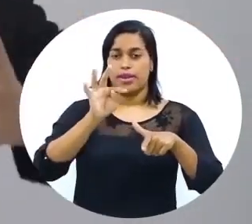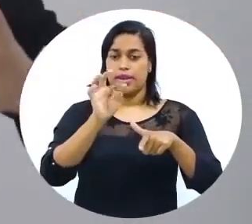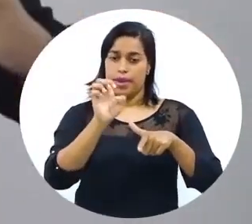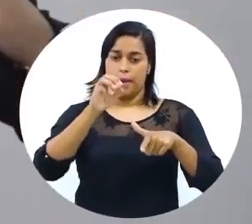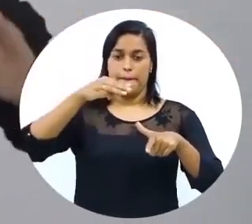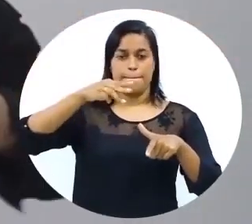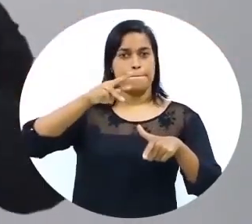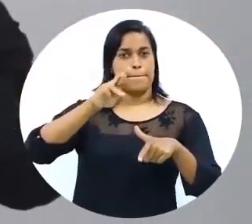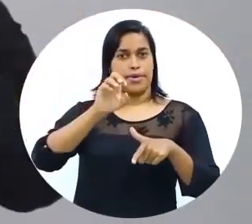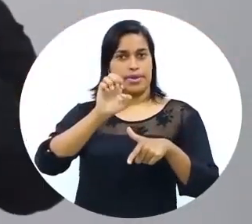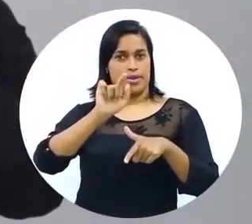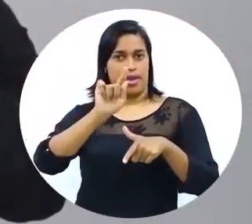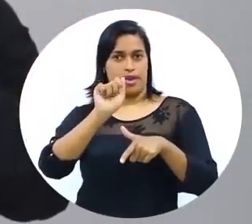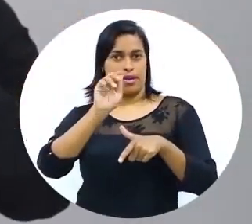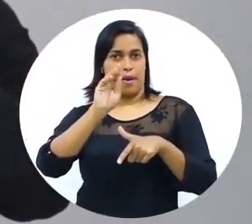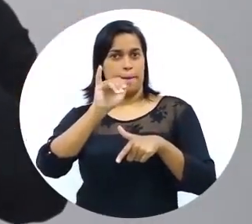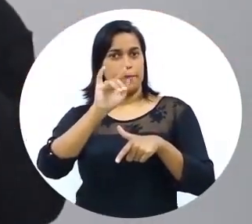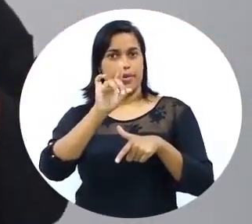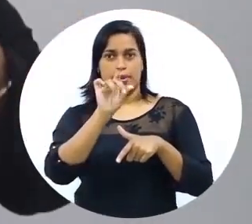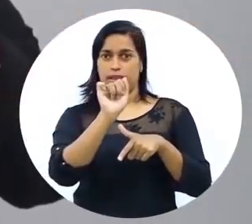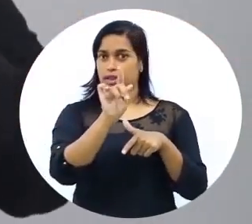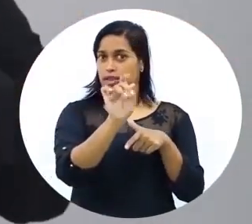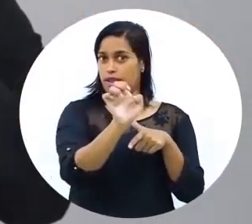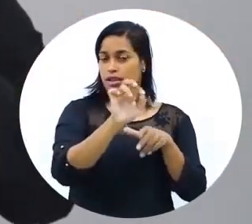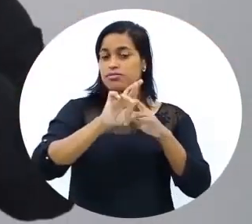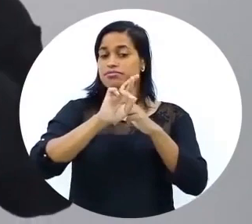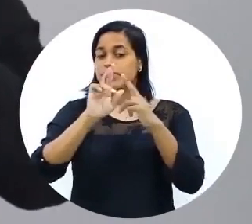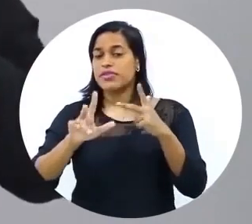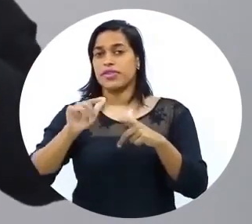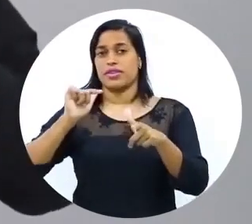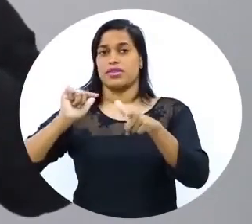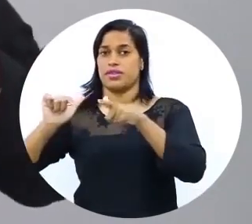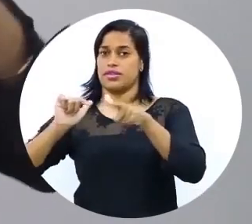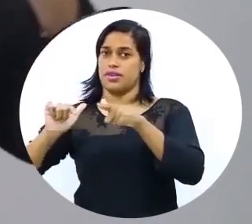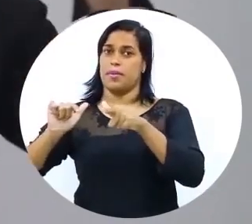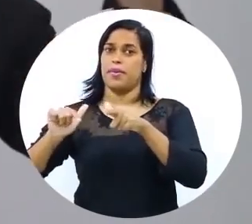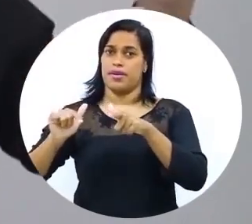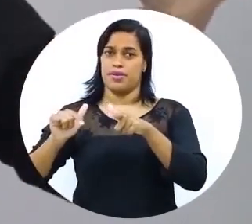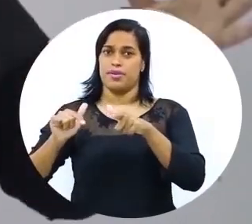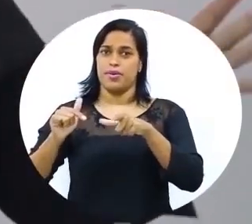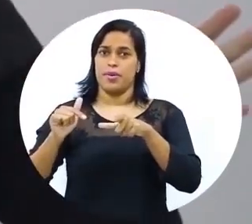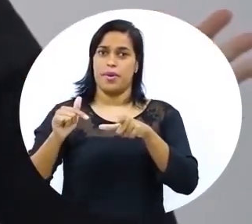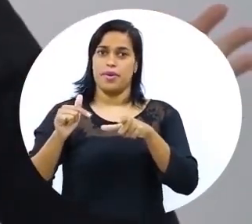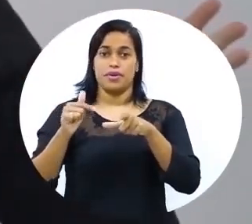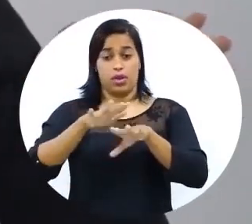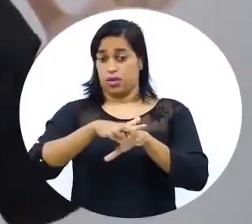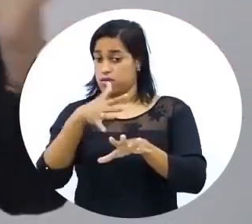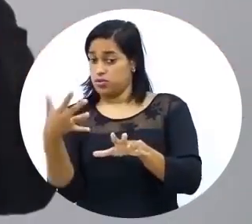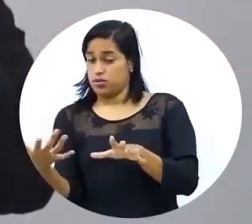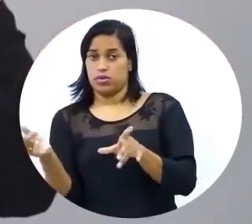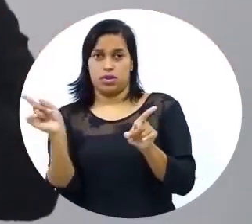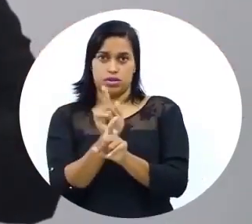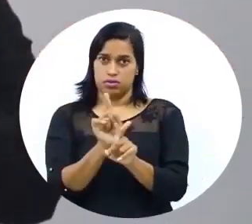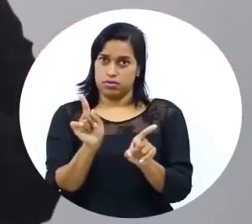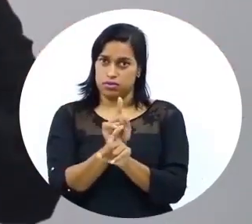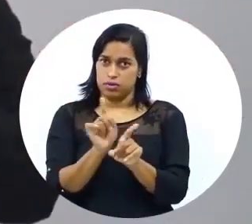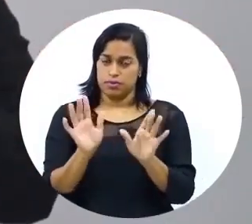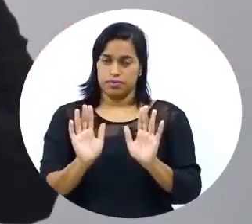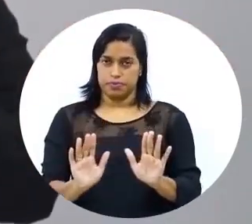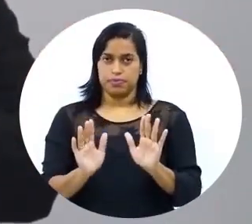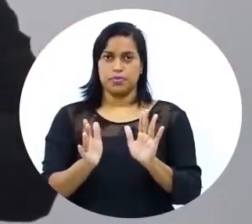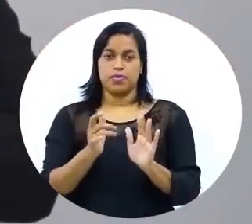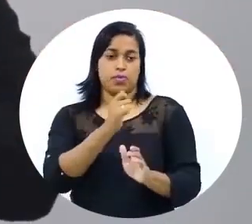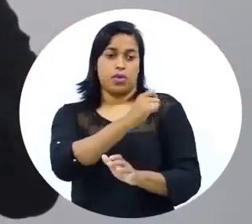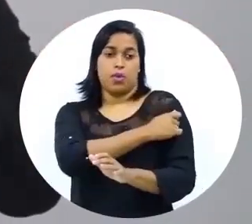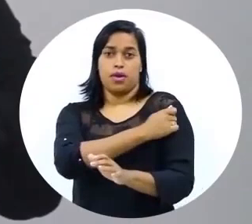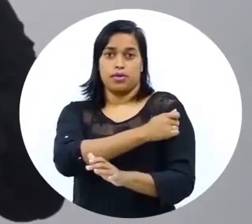quê? Veja, são conceitos complementares, eles não são excludentes. O